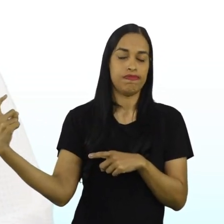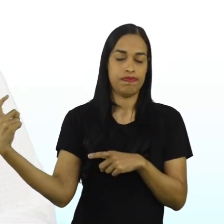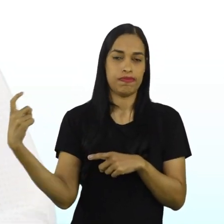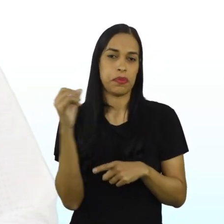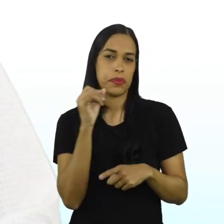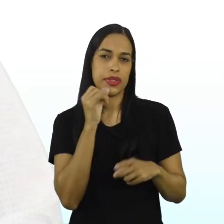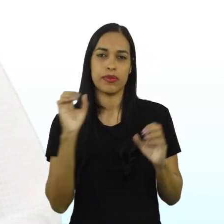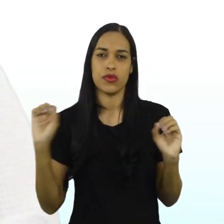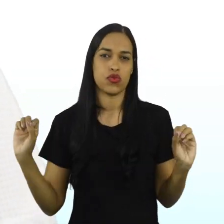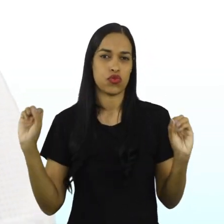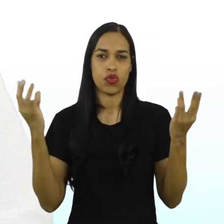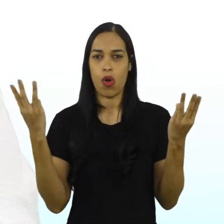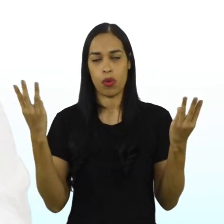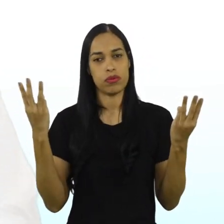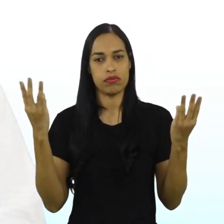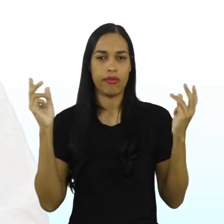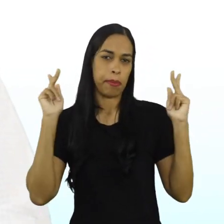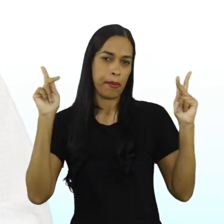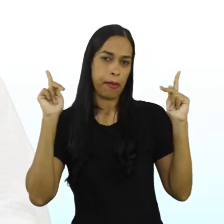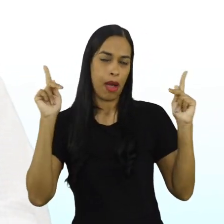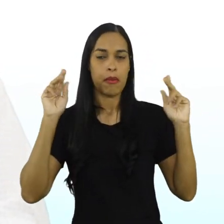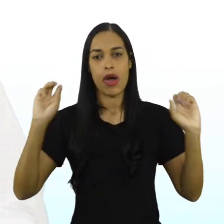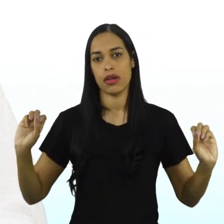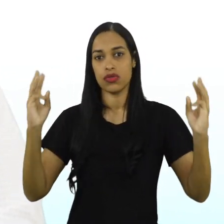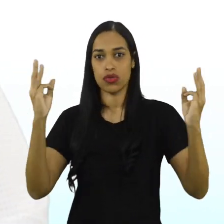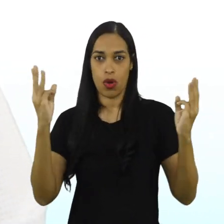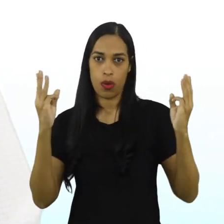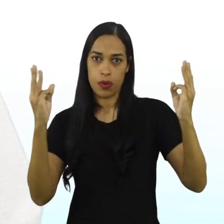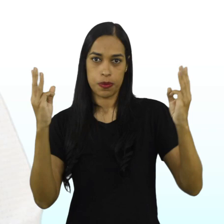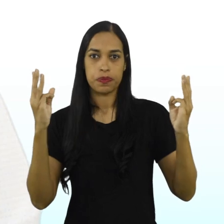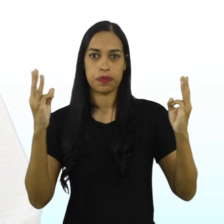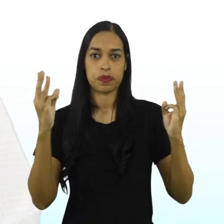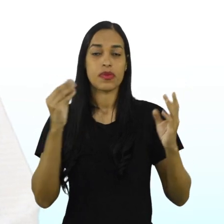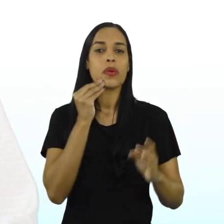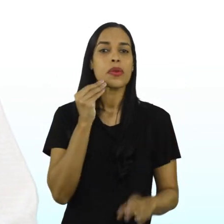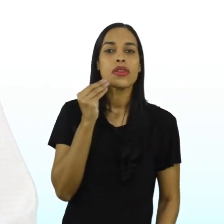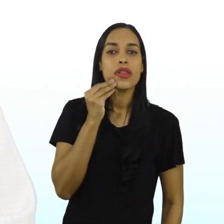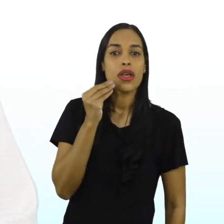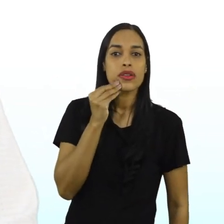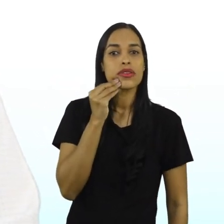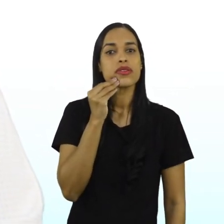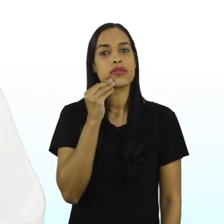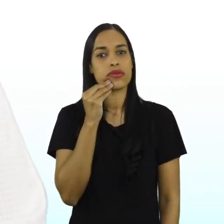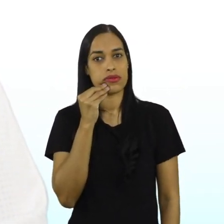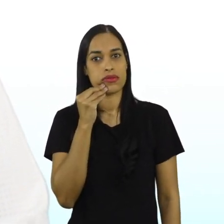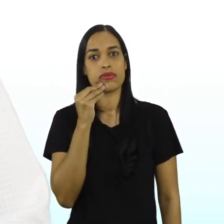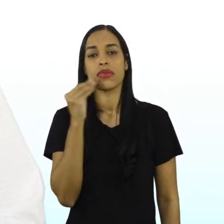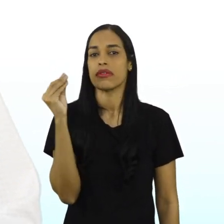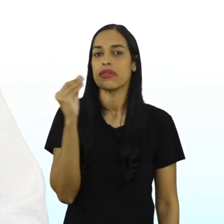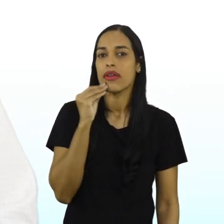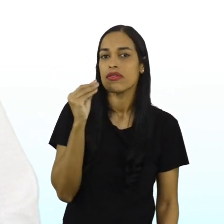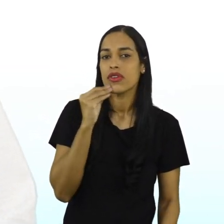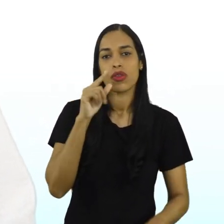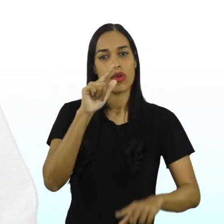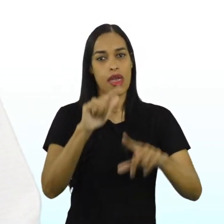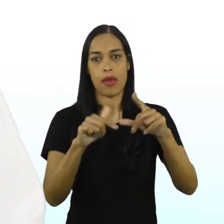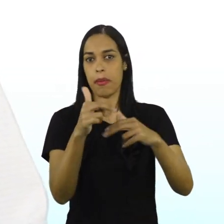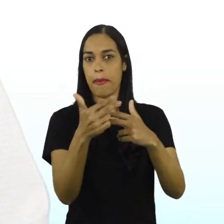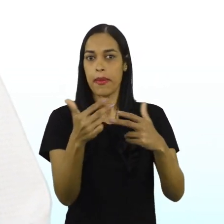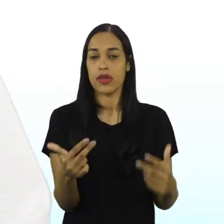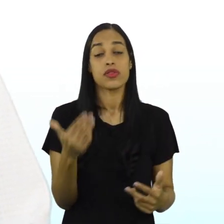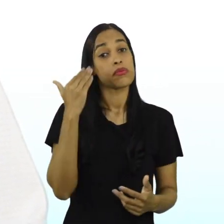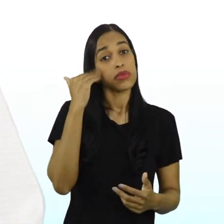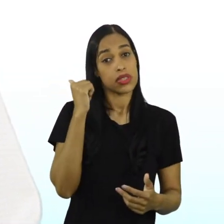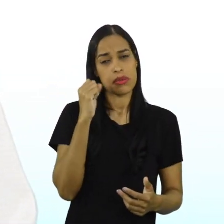vezes em shows, você vai a um show e antes existe o teste lá, né? Eles ficam testando lá os equipamentos